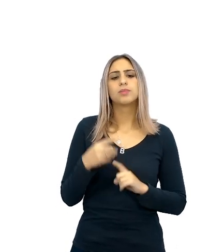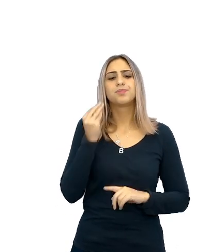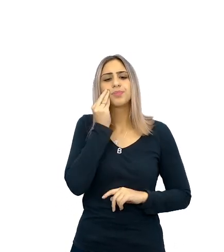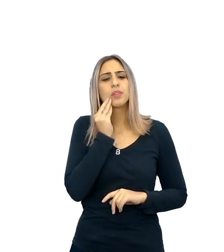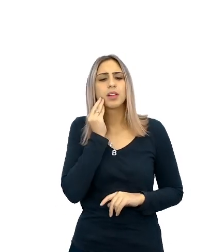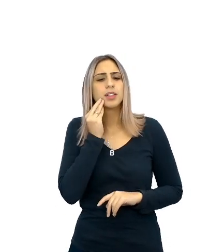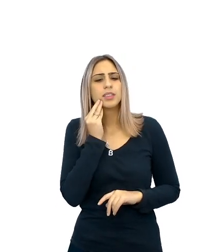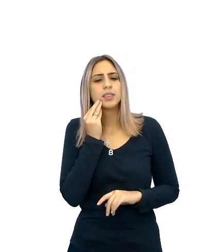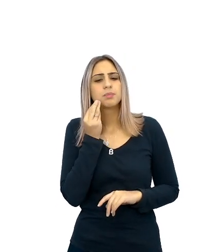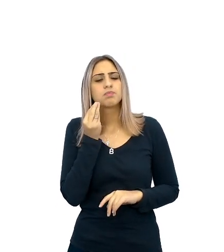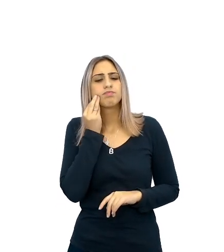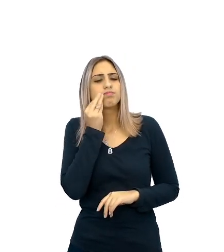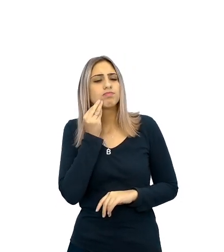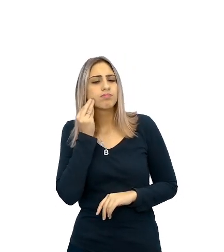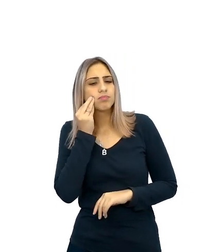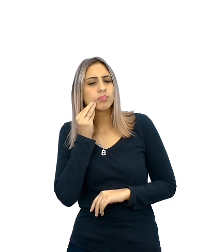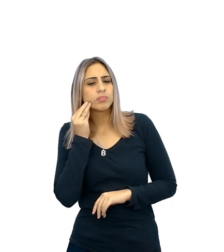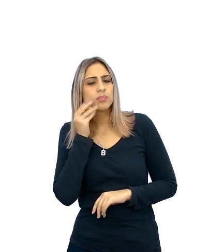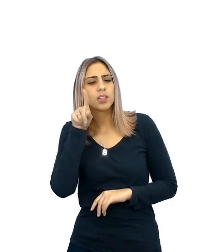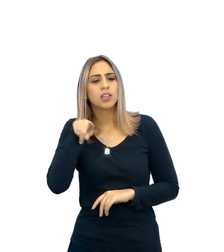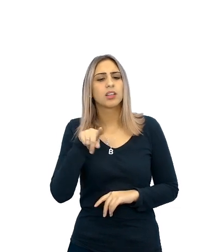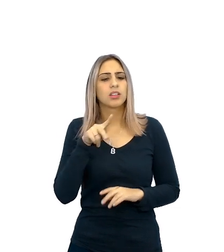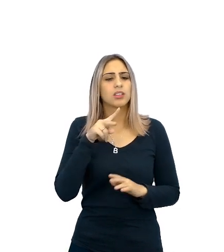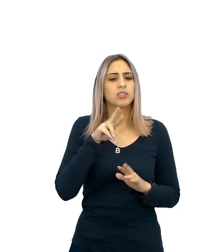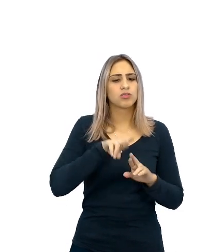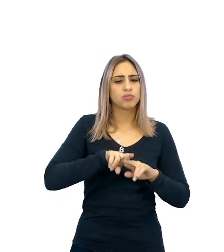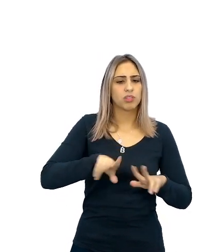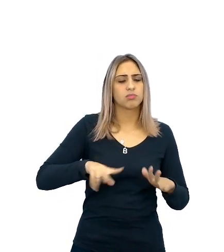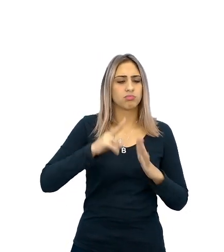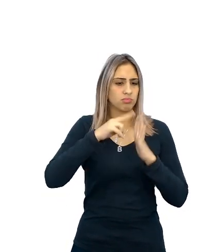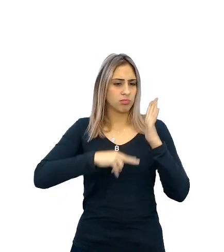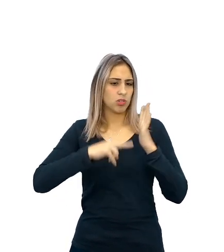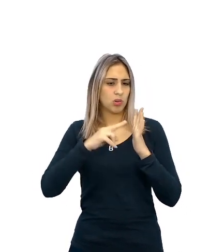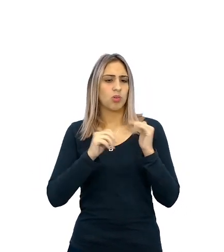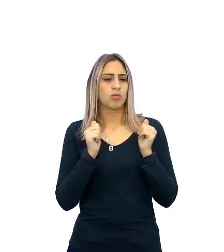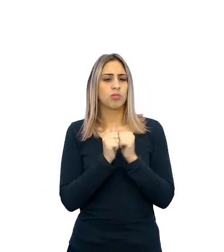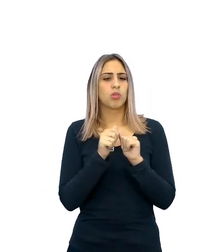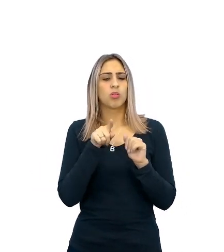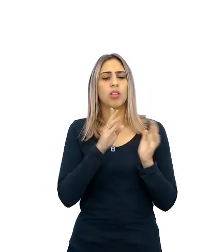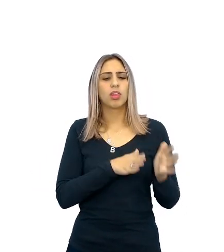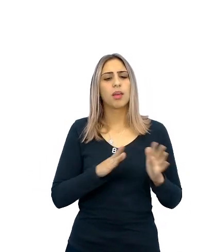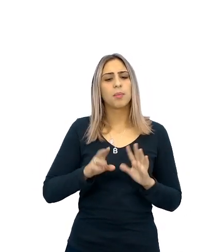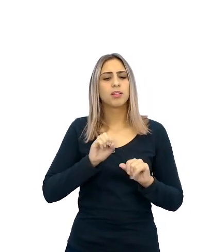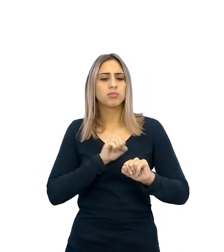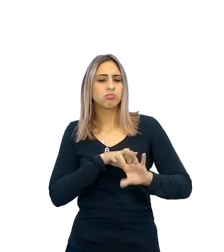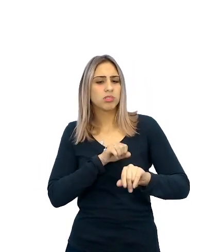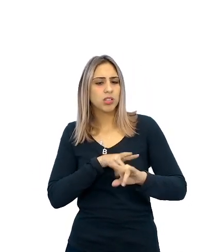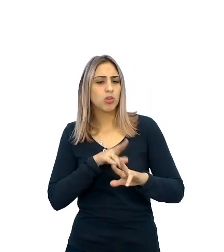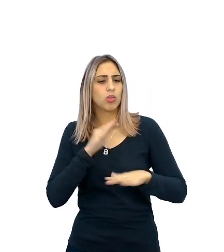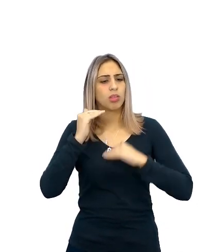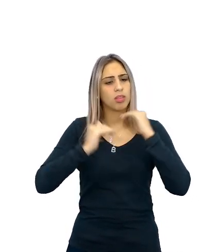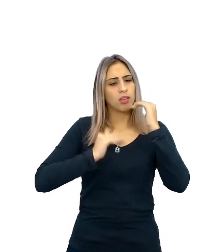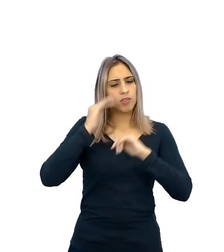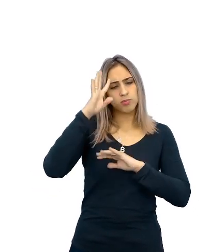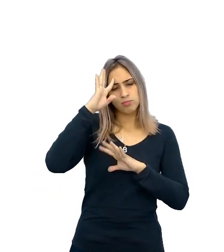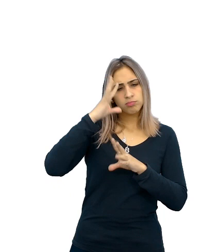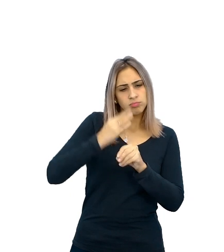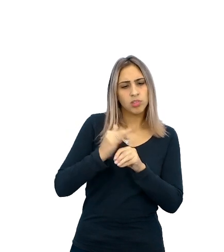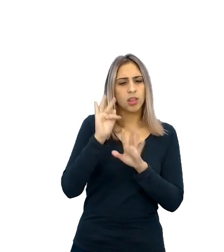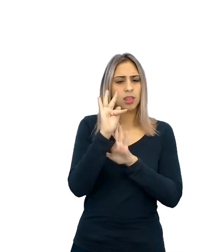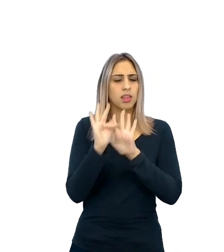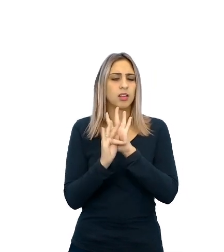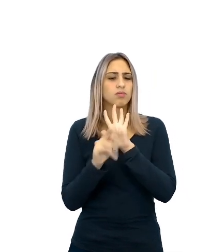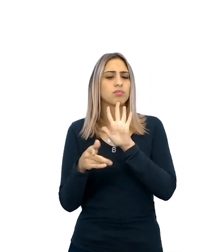oportunizar experiências diversas de leitura, condizentes com a etapa de ensino e nível de complexidade dos